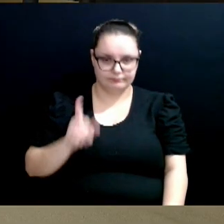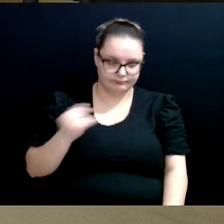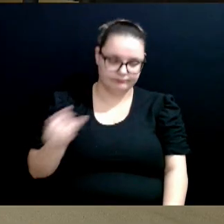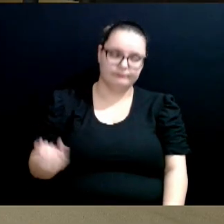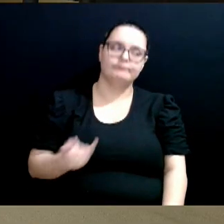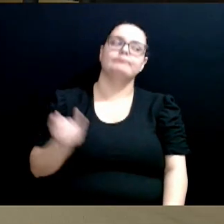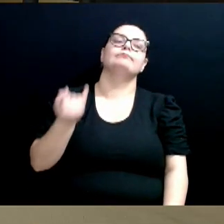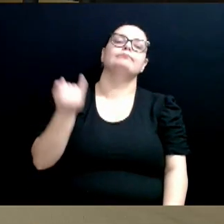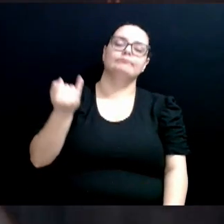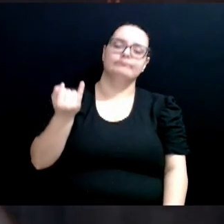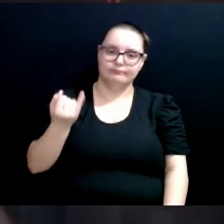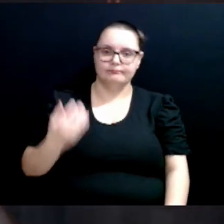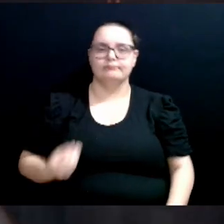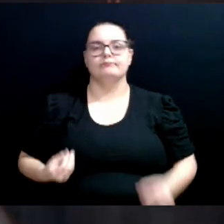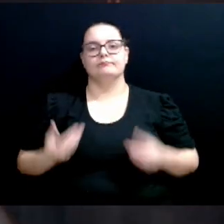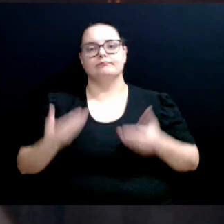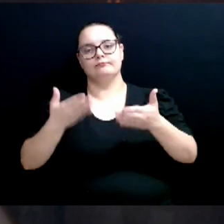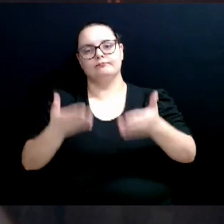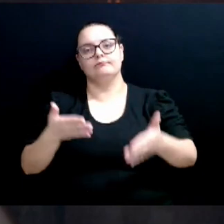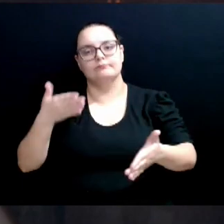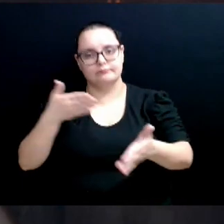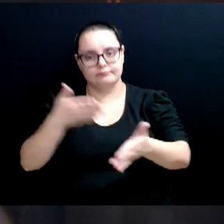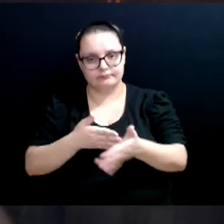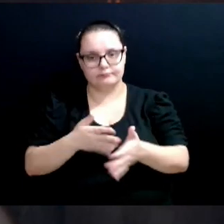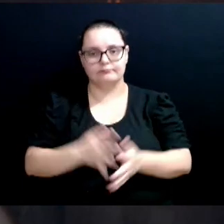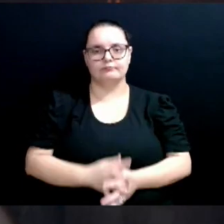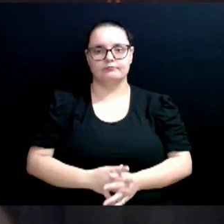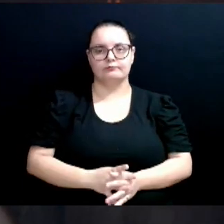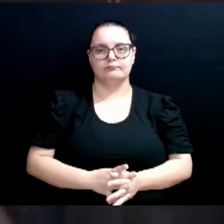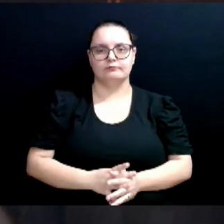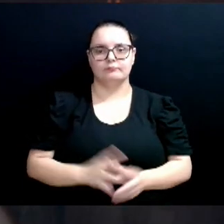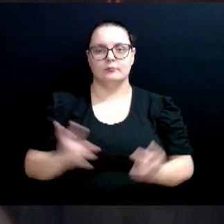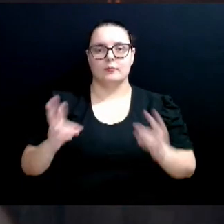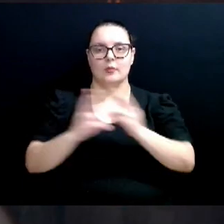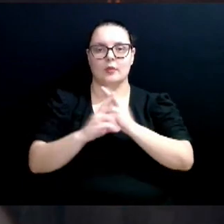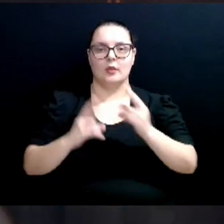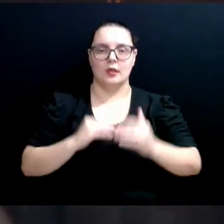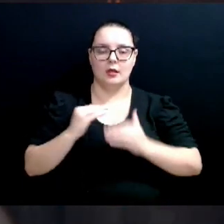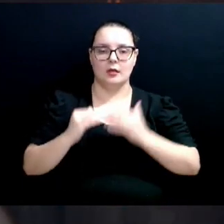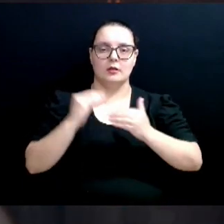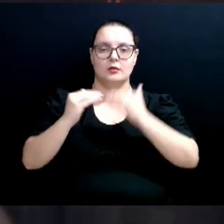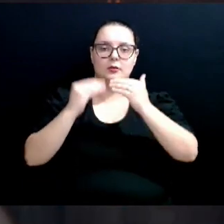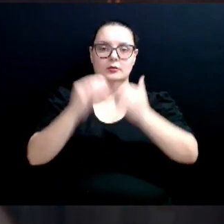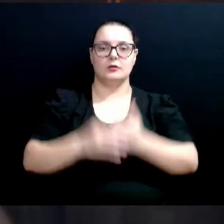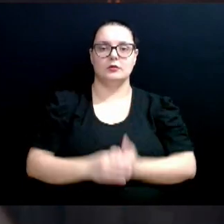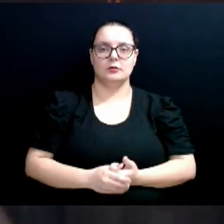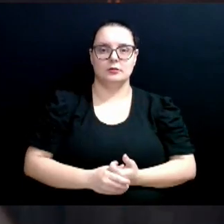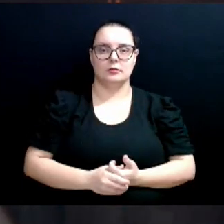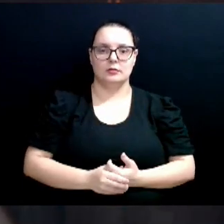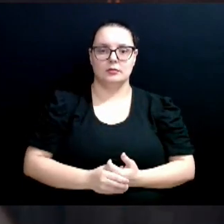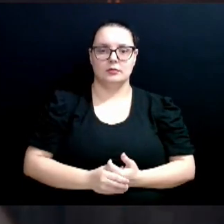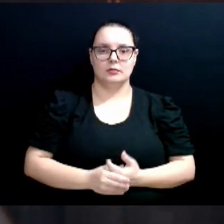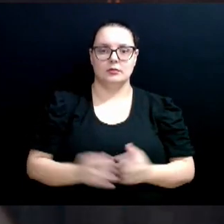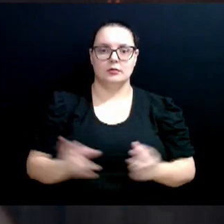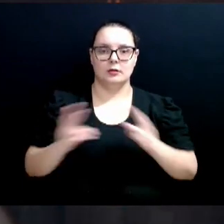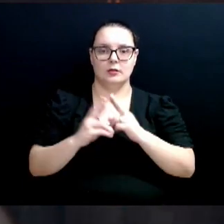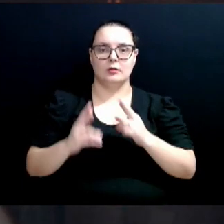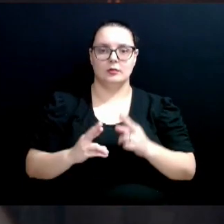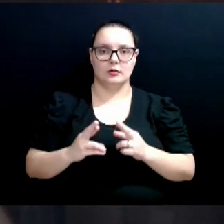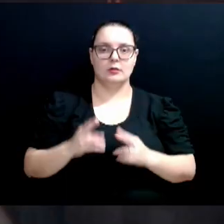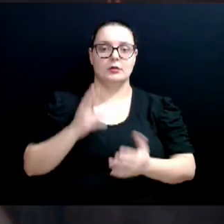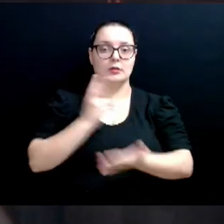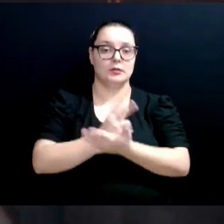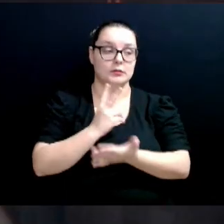esses limites, e as relações elas vão sendo construídas, né? Então a gente fala que o relacionamento é ajuste constante, e